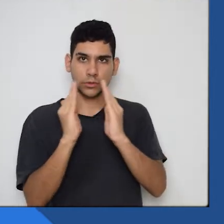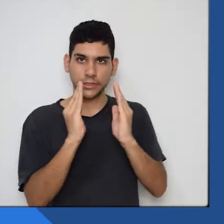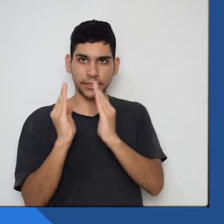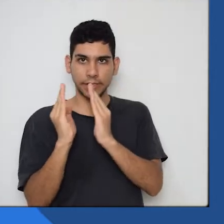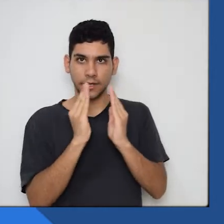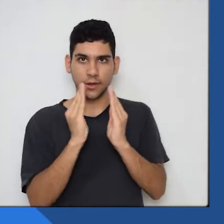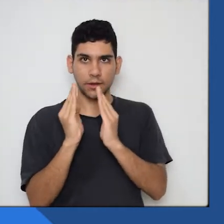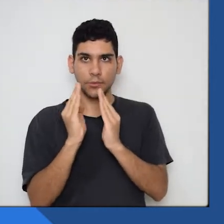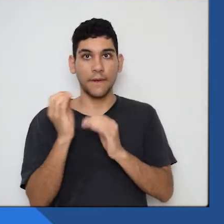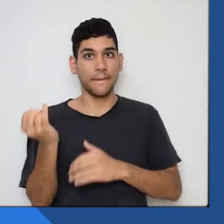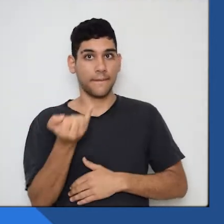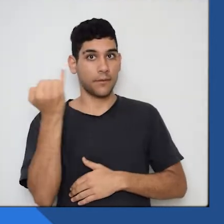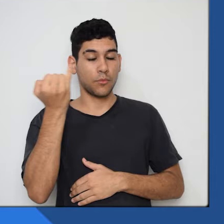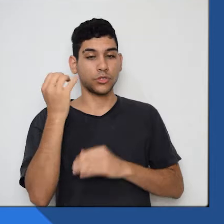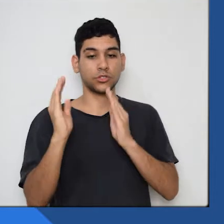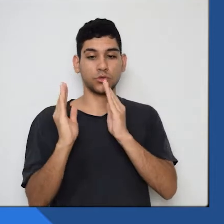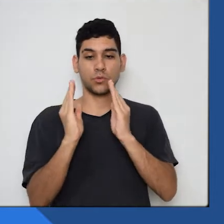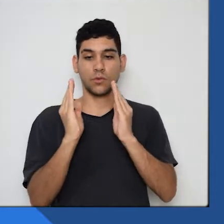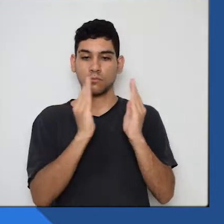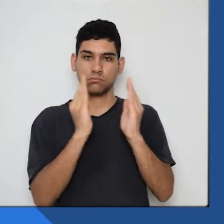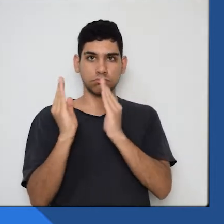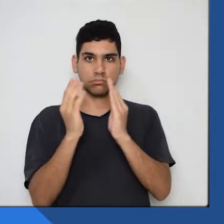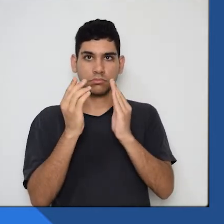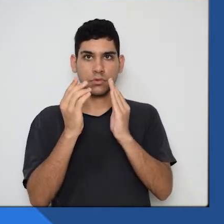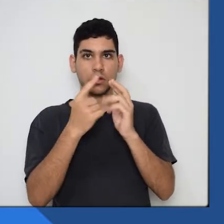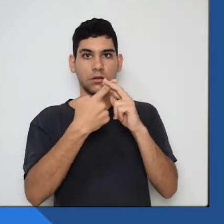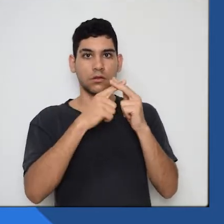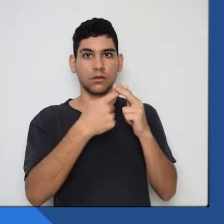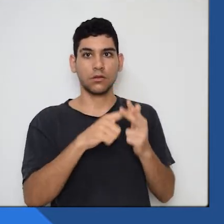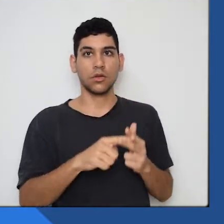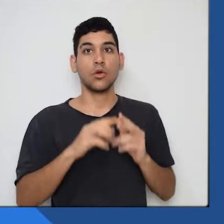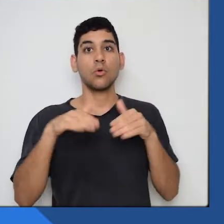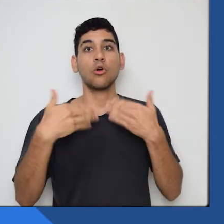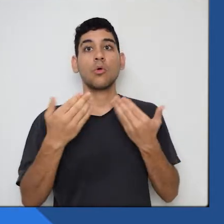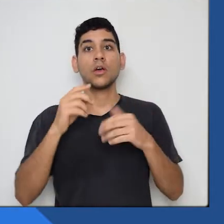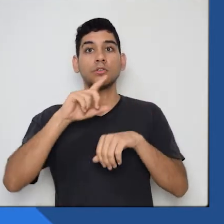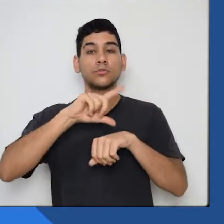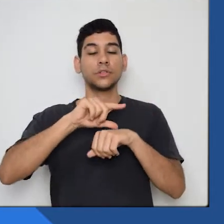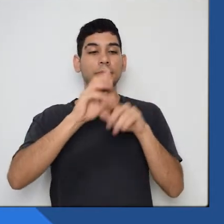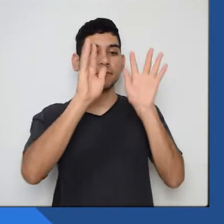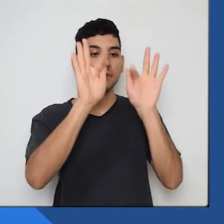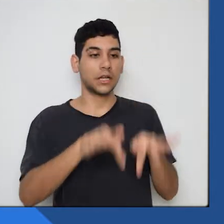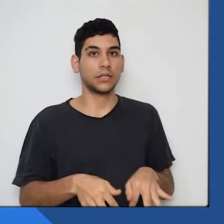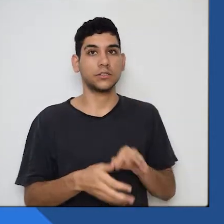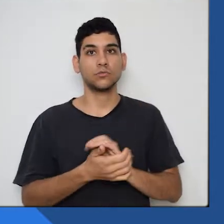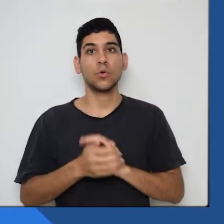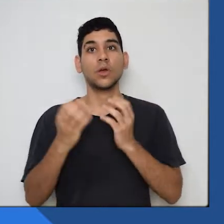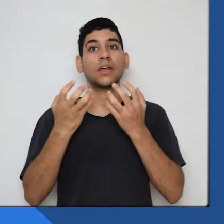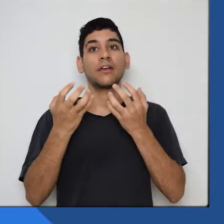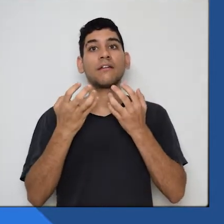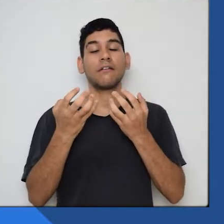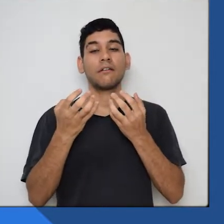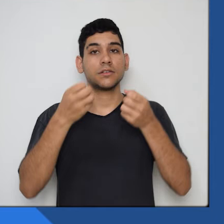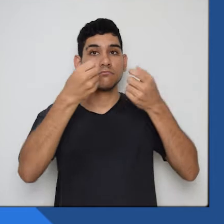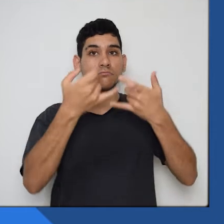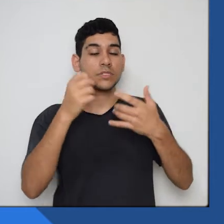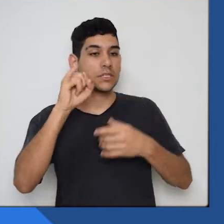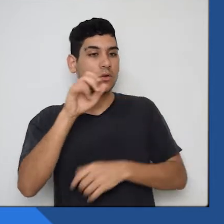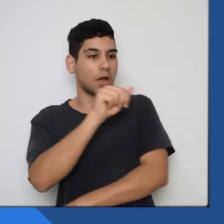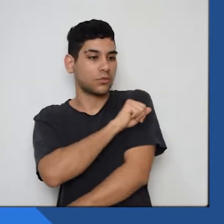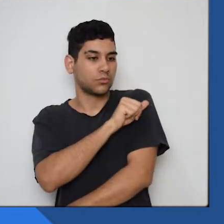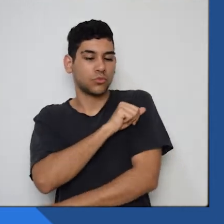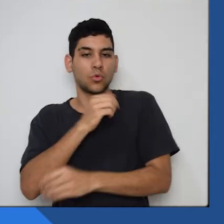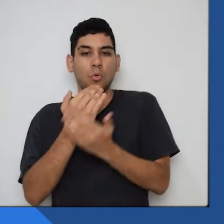tempo aqui, é importante configurar também essa opção, quando o tempo expirar. O que ela quer dizer?